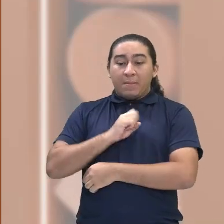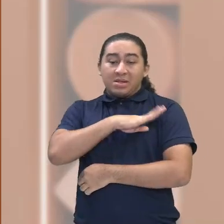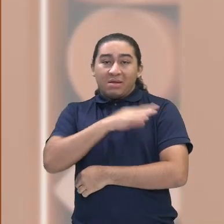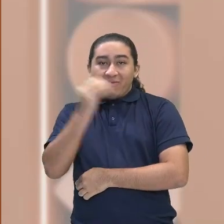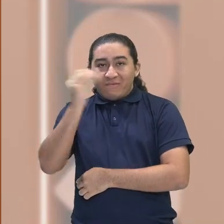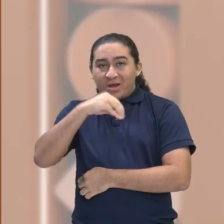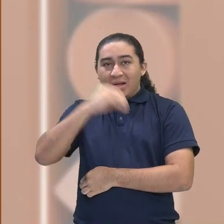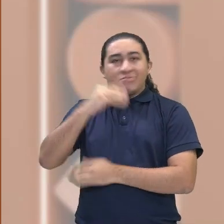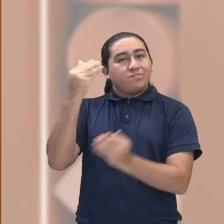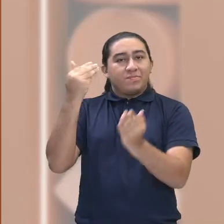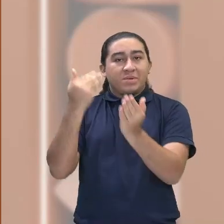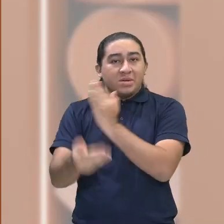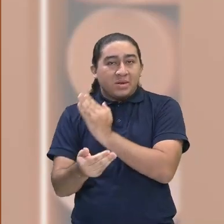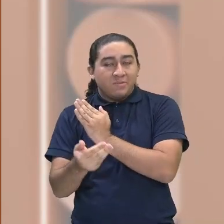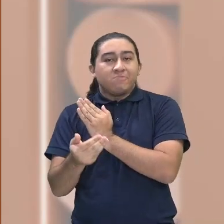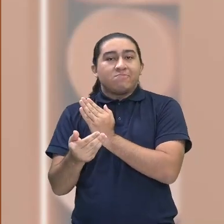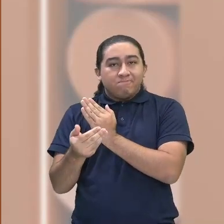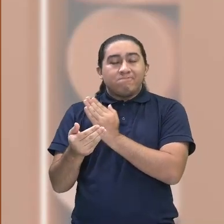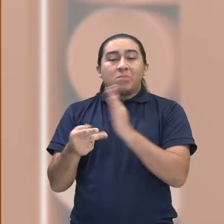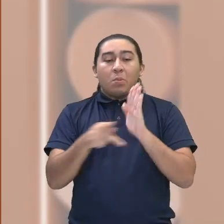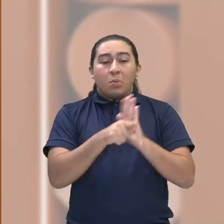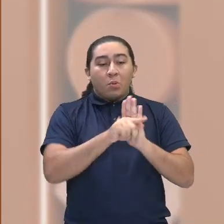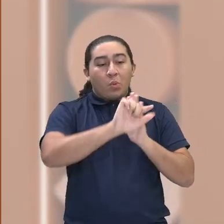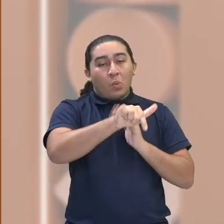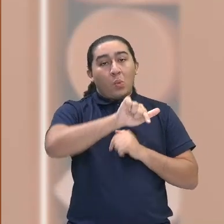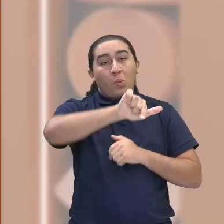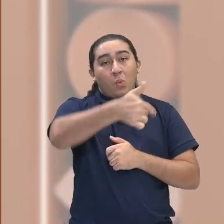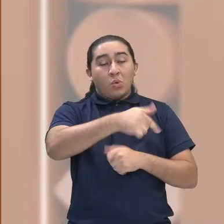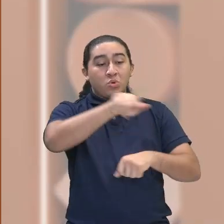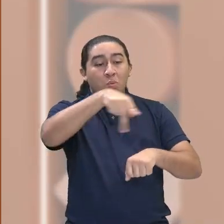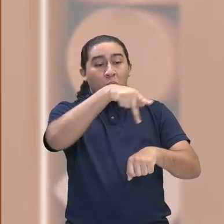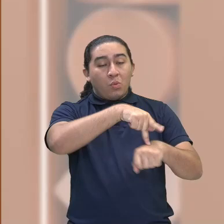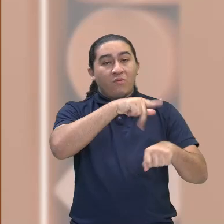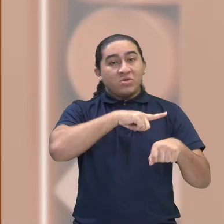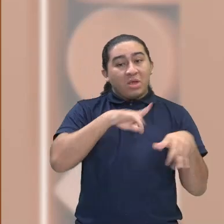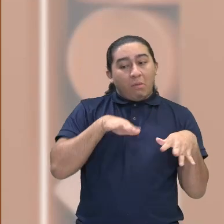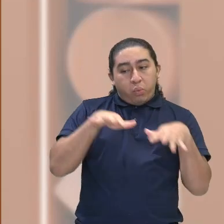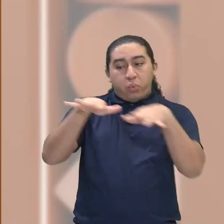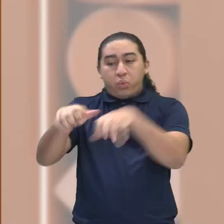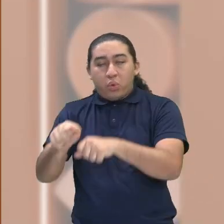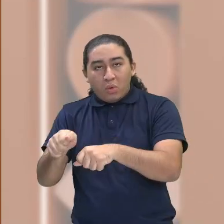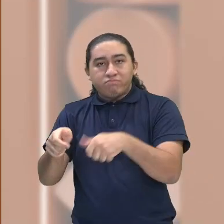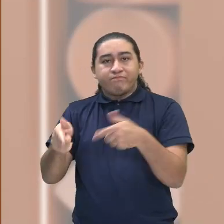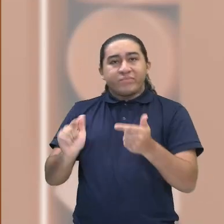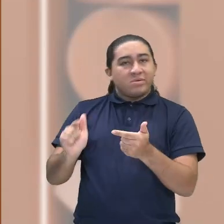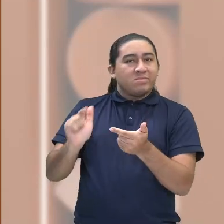acabaram sucumbindo aos marroquinos que chegaram e dominaram a região.